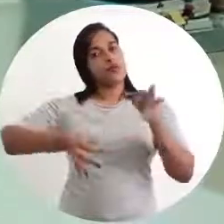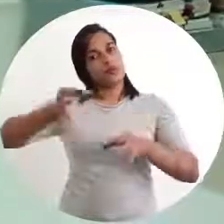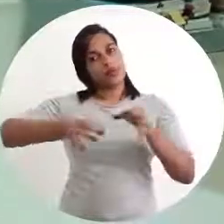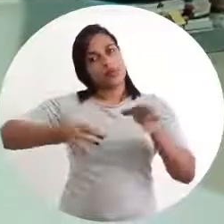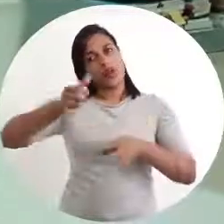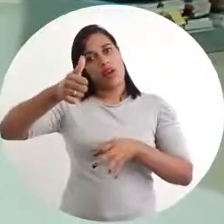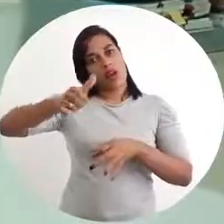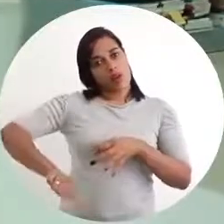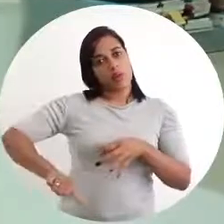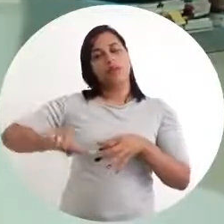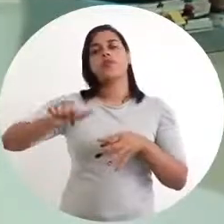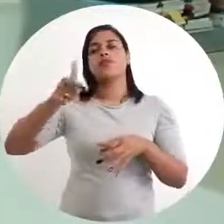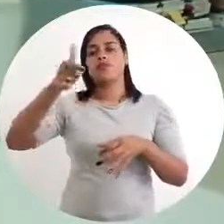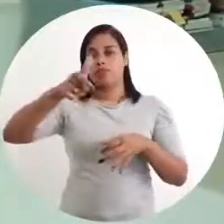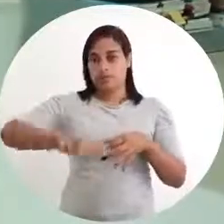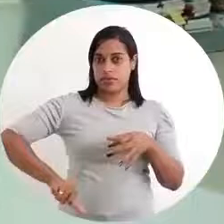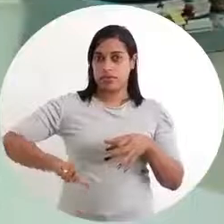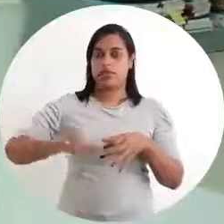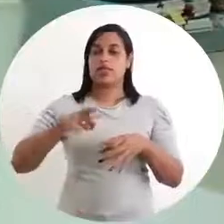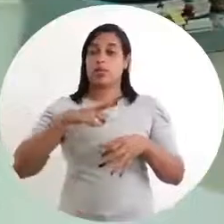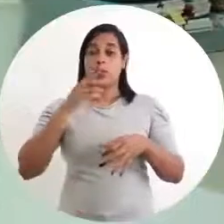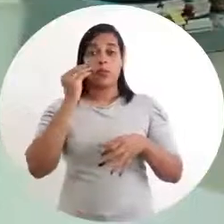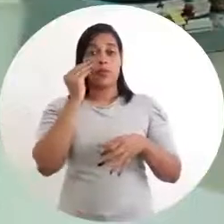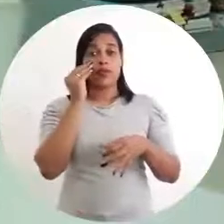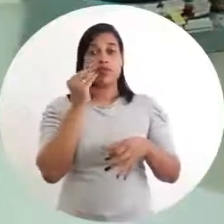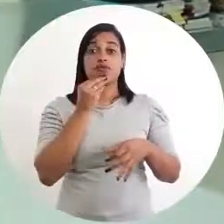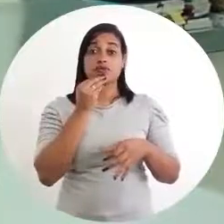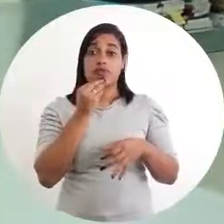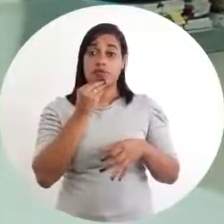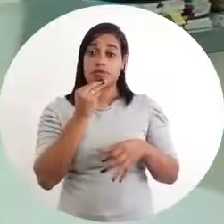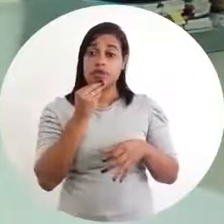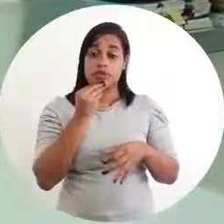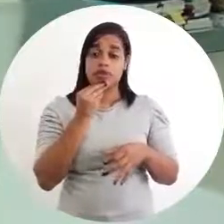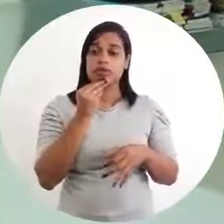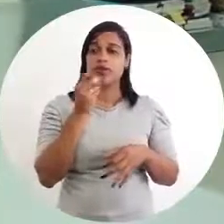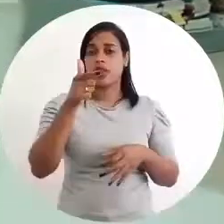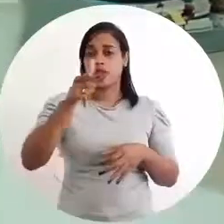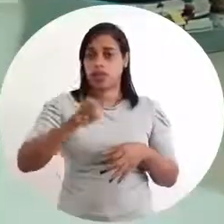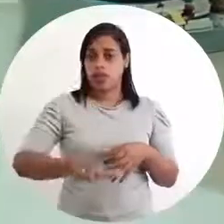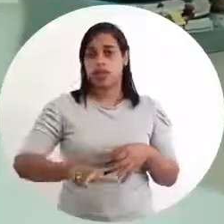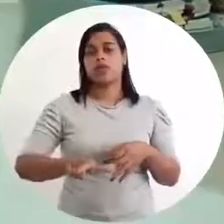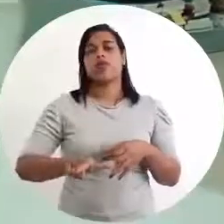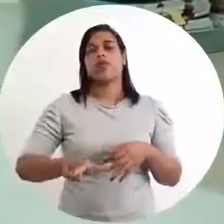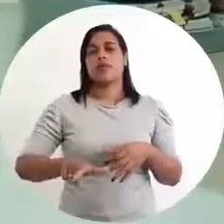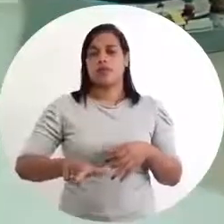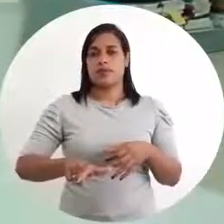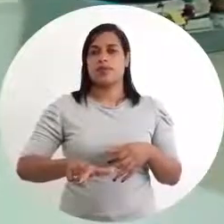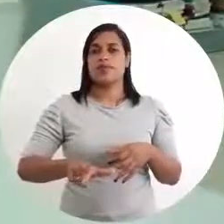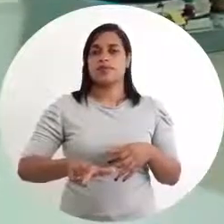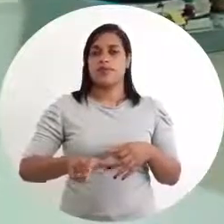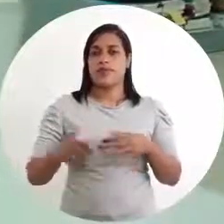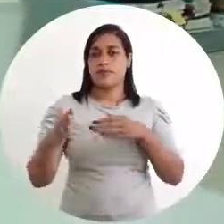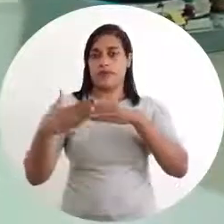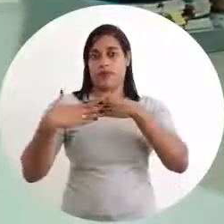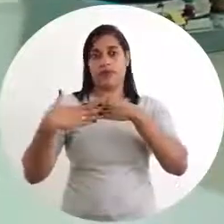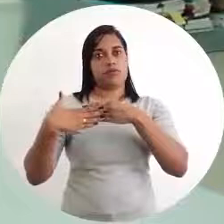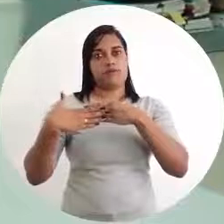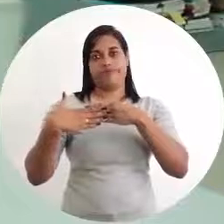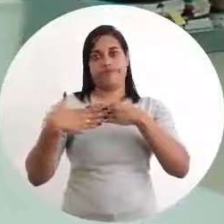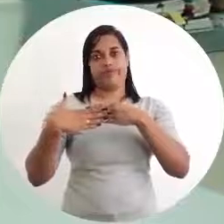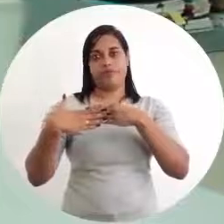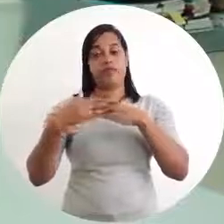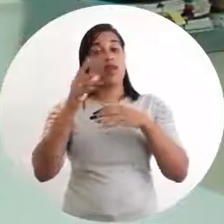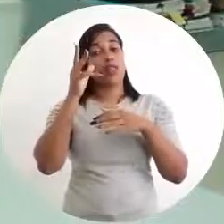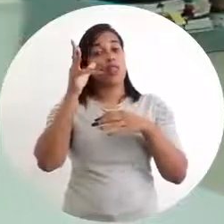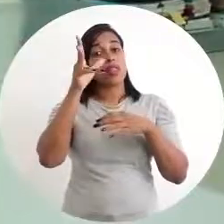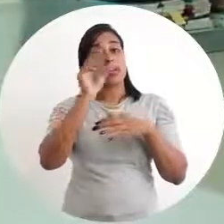seja, a empresa ela vai ter uma chance, né, para poder se recuperar ao invés de fechar logo.